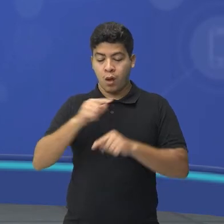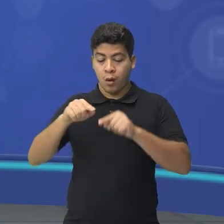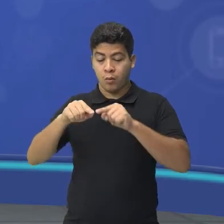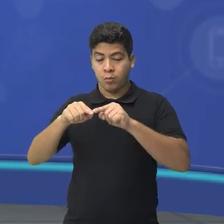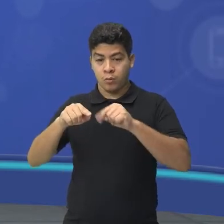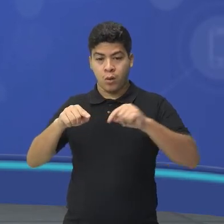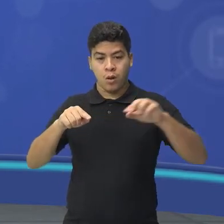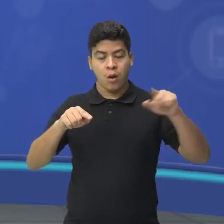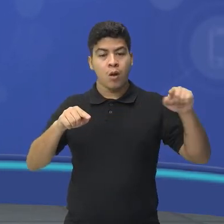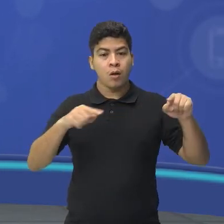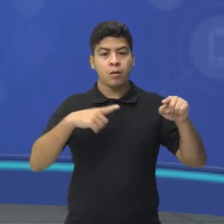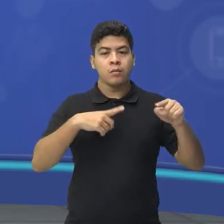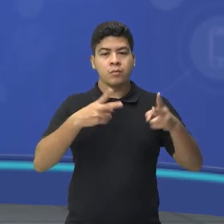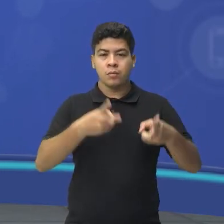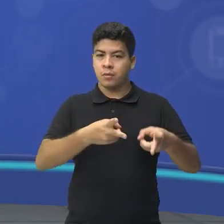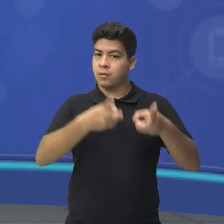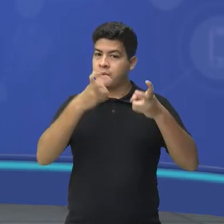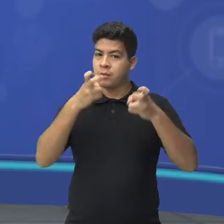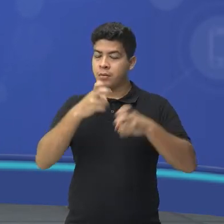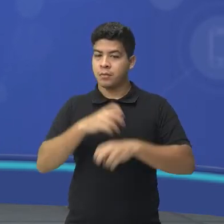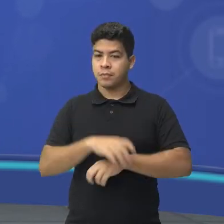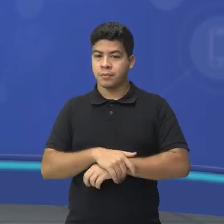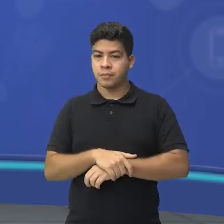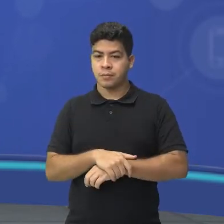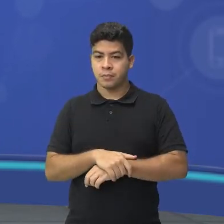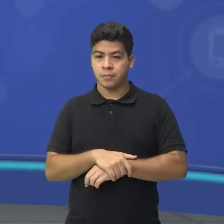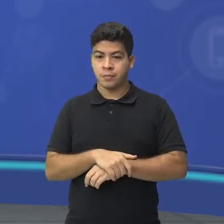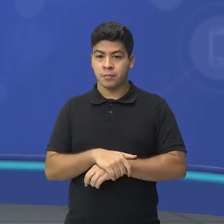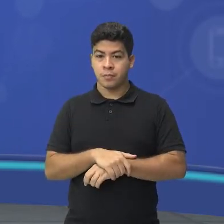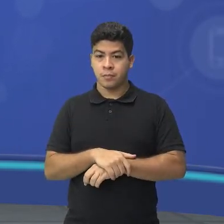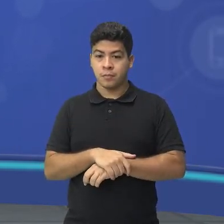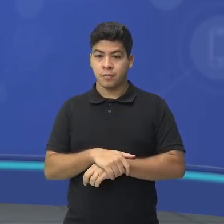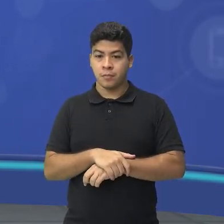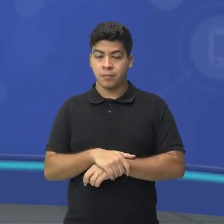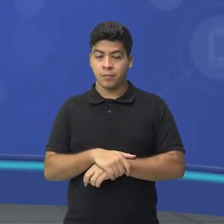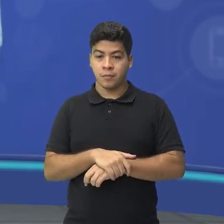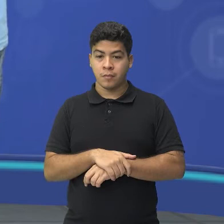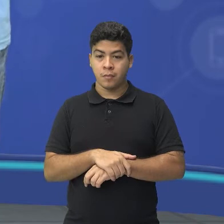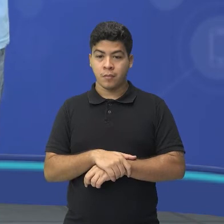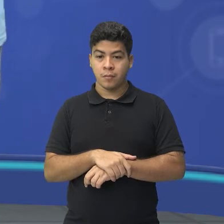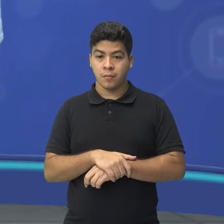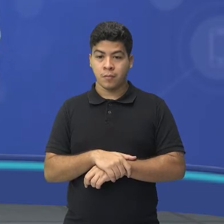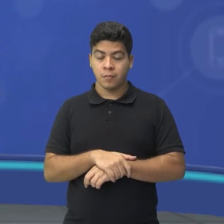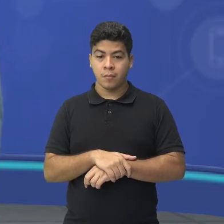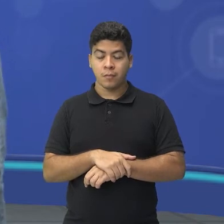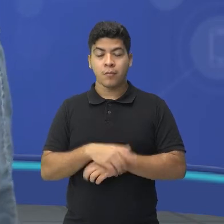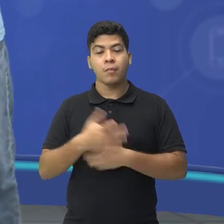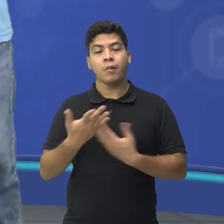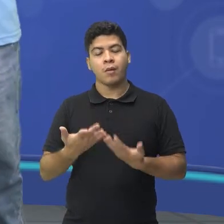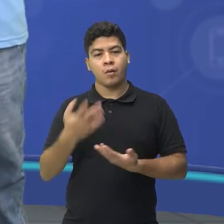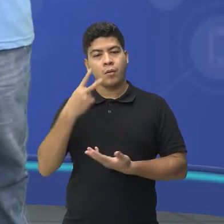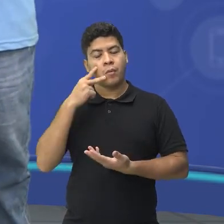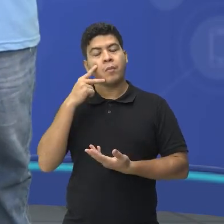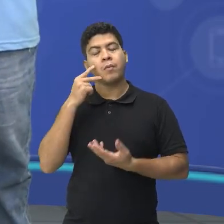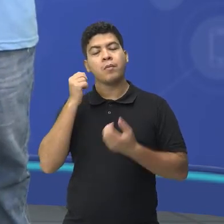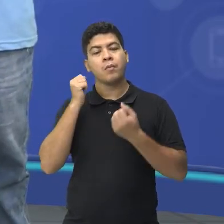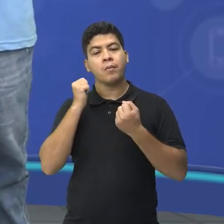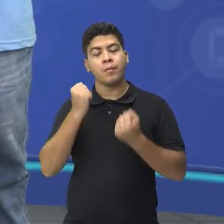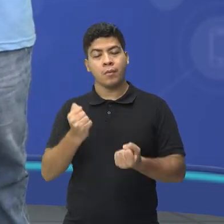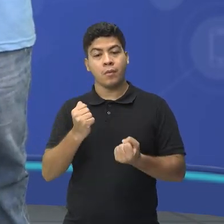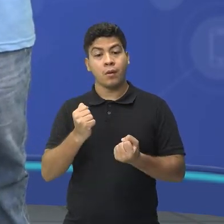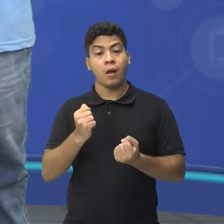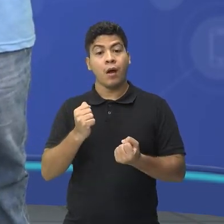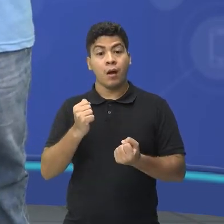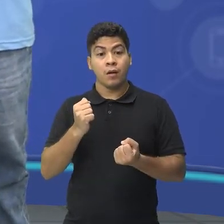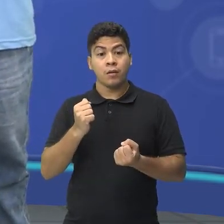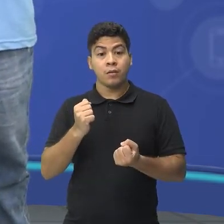do ΔS. Como você percebe aqui ao meu lado, olha, nós podemos mostrar aqui para você que nós temos que a